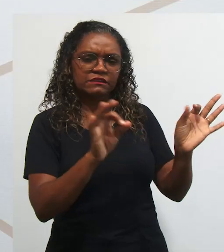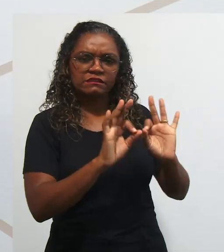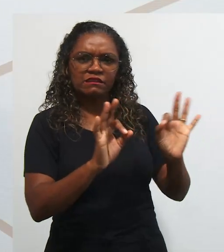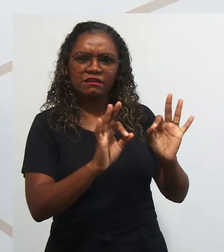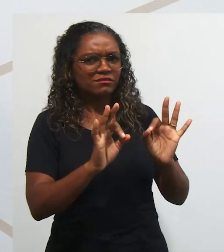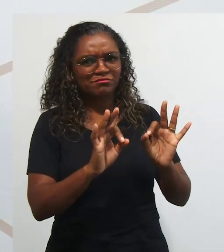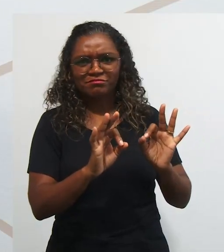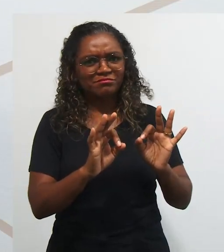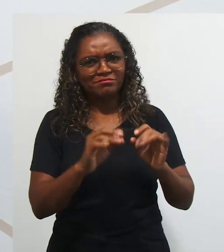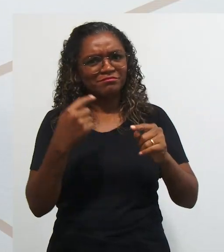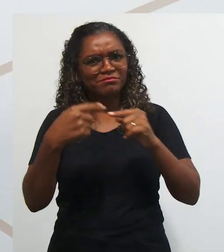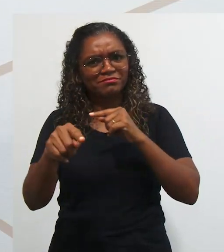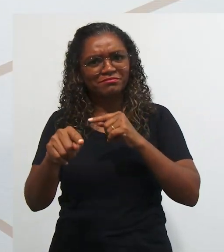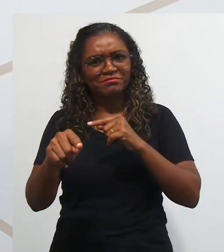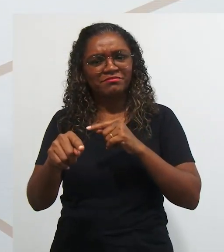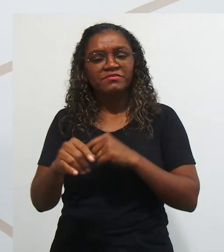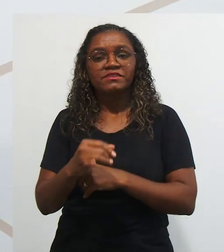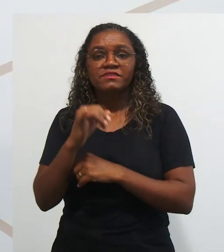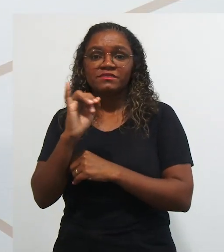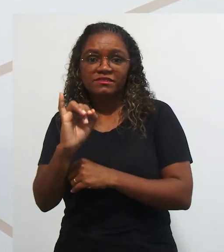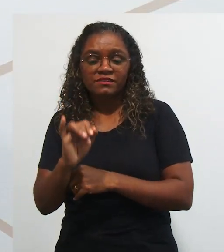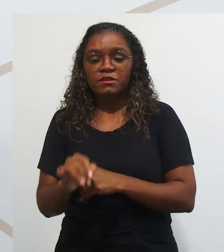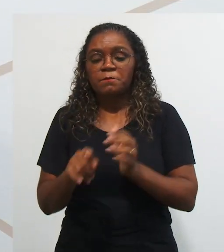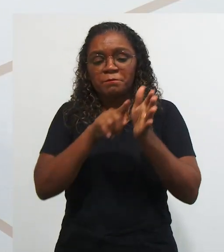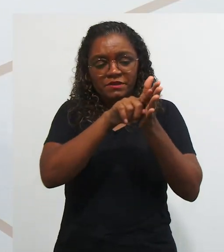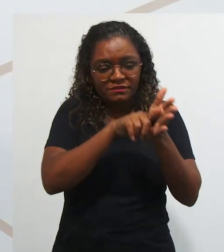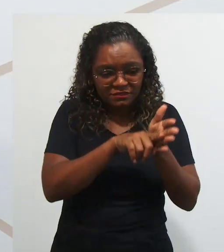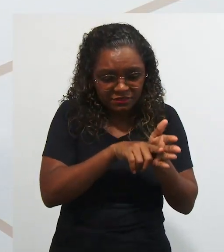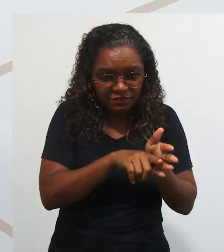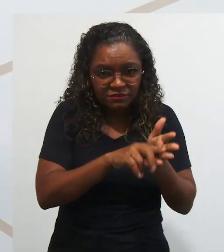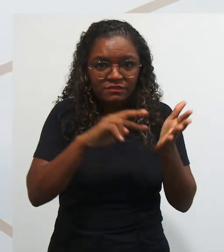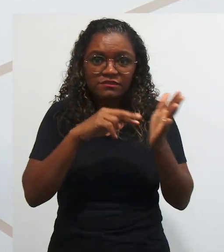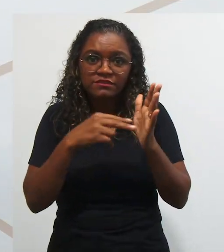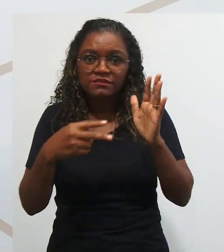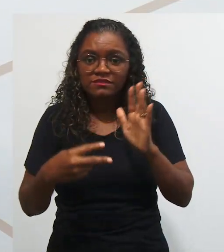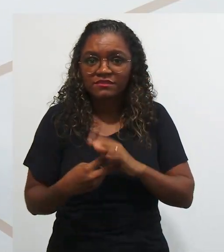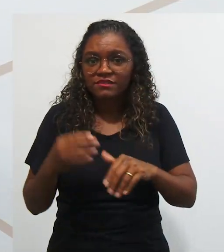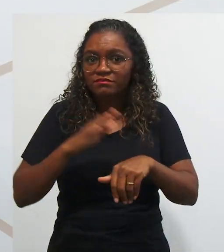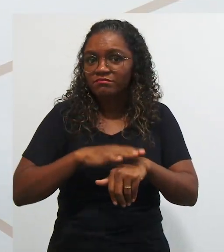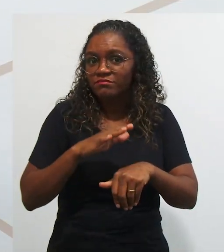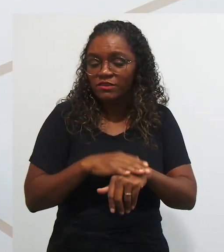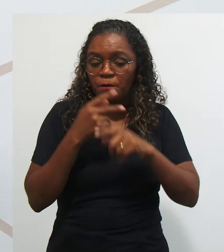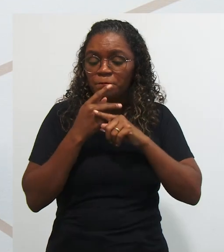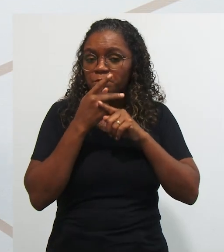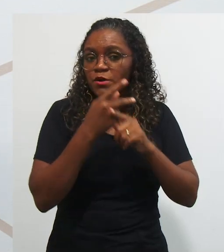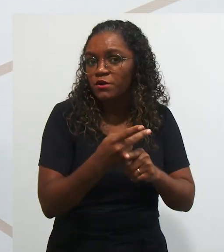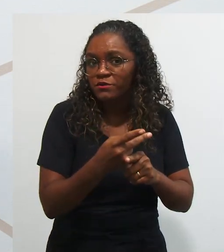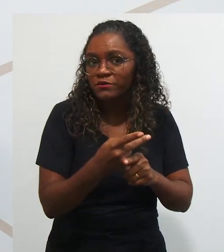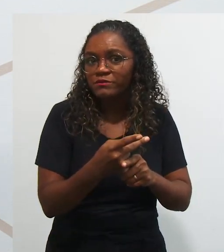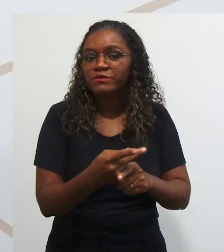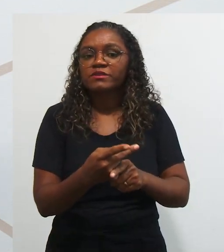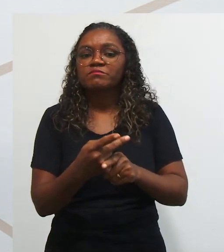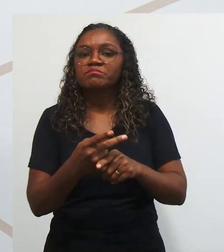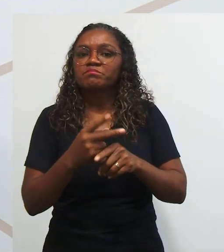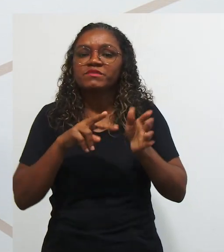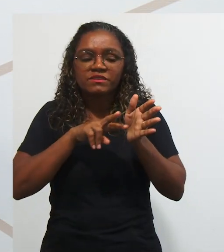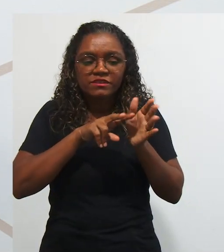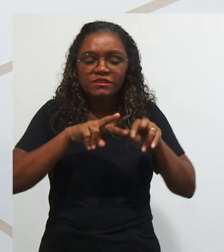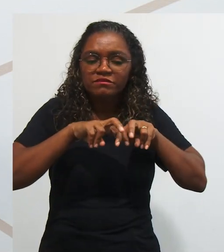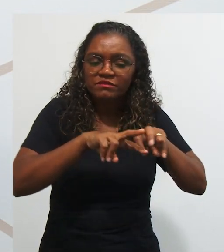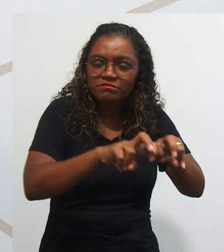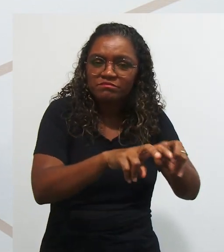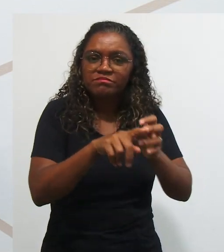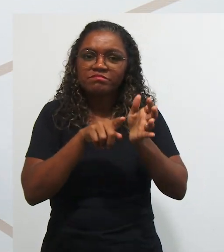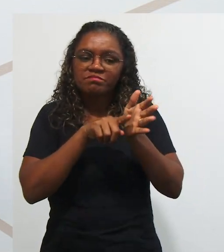uma pesquisa sem ensino? Toda vez que eu pesquiso, eu também uso esse ato de busca, de procura,